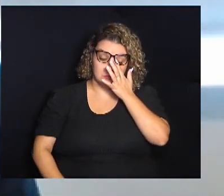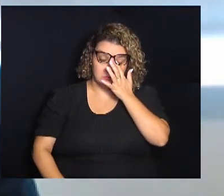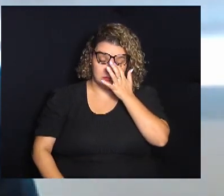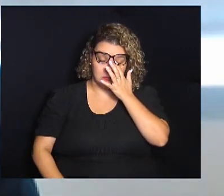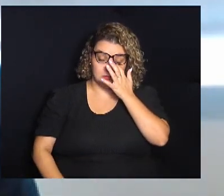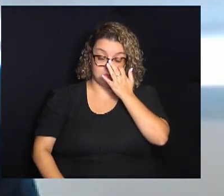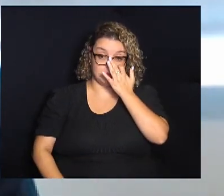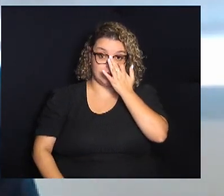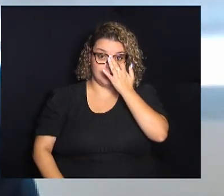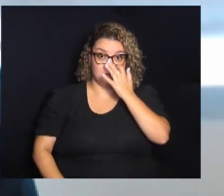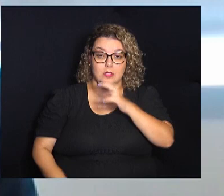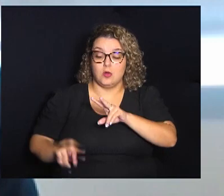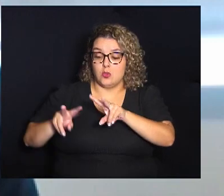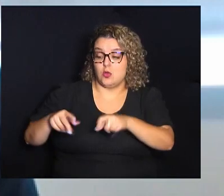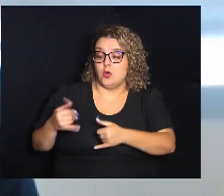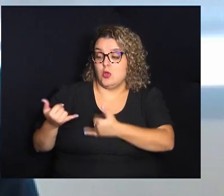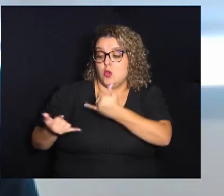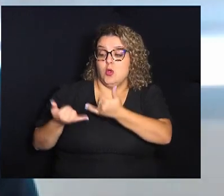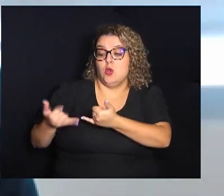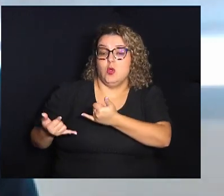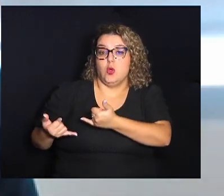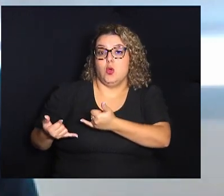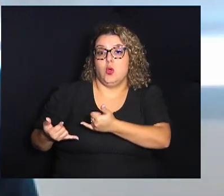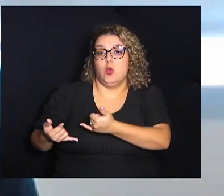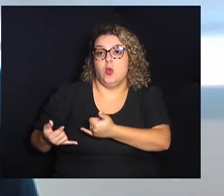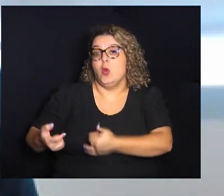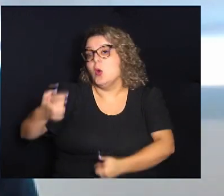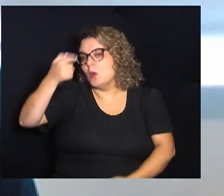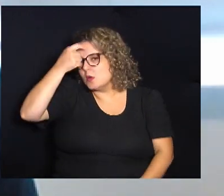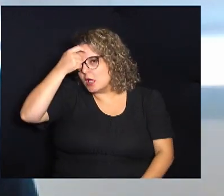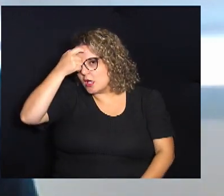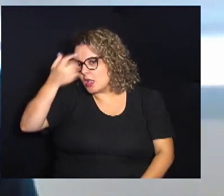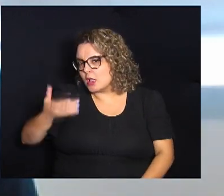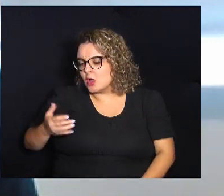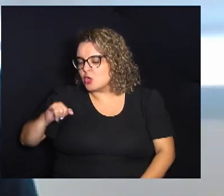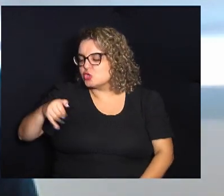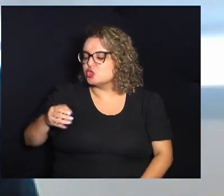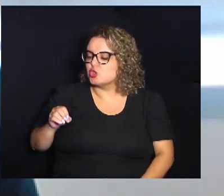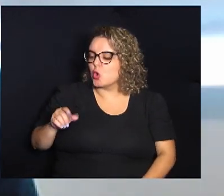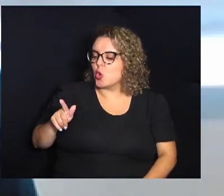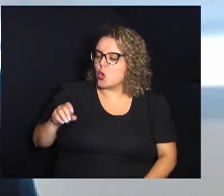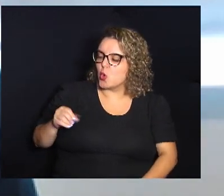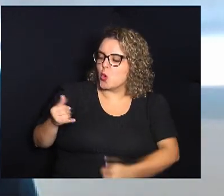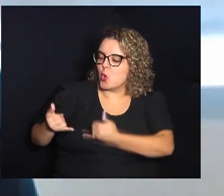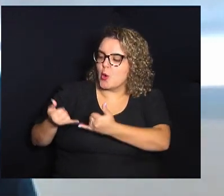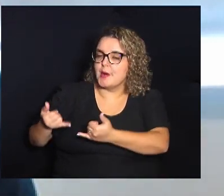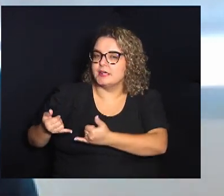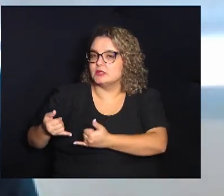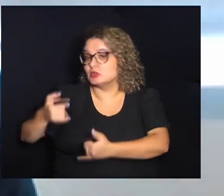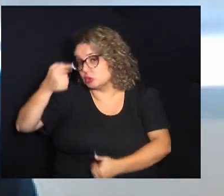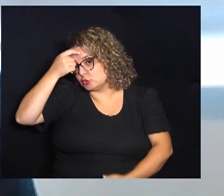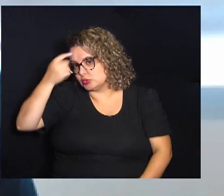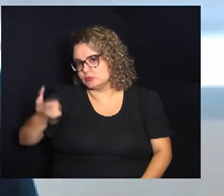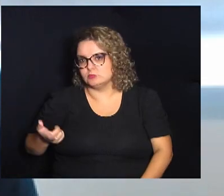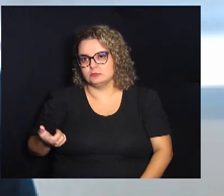consciente, né? A patologia ela pode acontecer por inúmeros fatores, é o que você falou. Pode ter um vício em bebida, pode ter um vício em jogo,